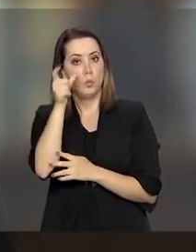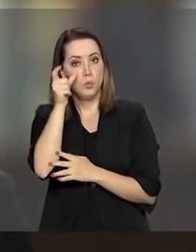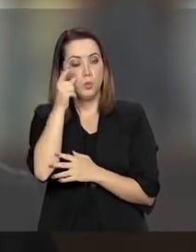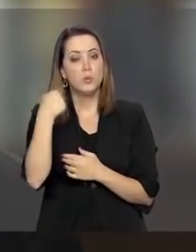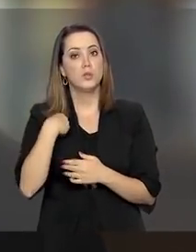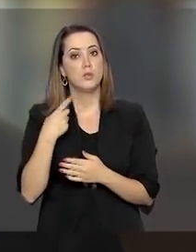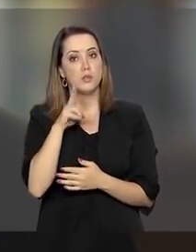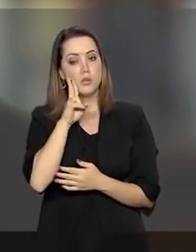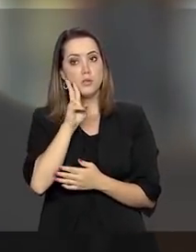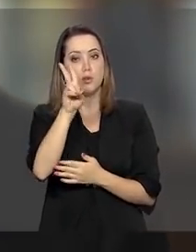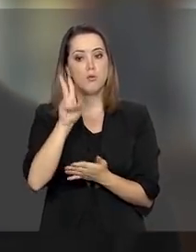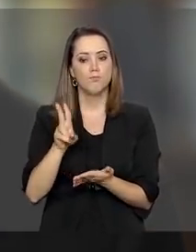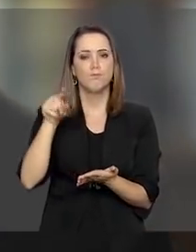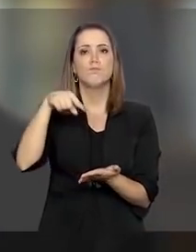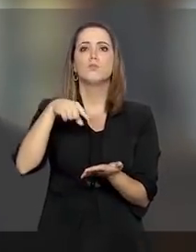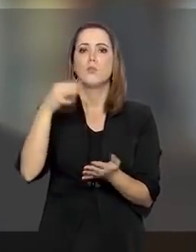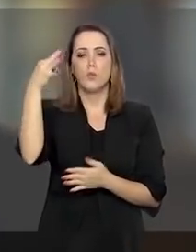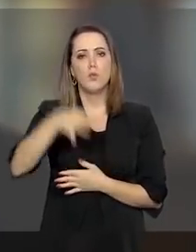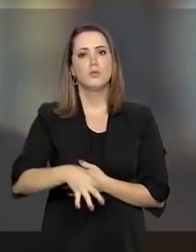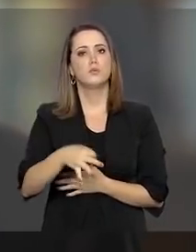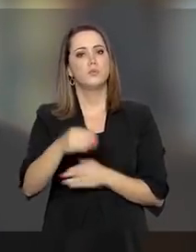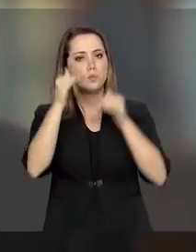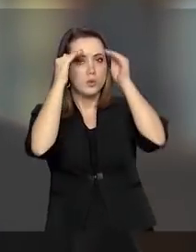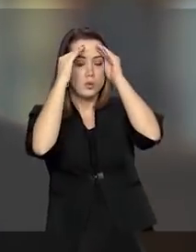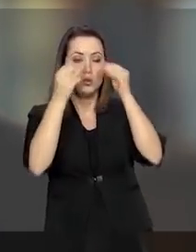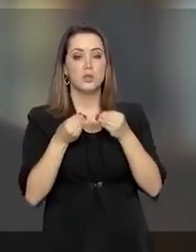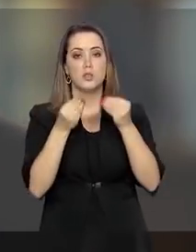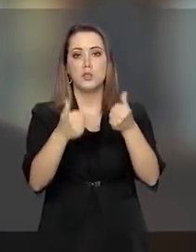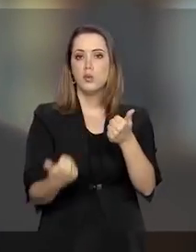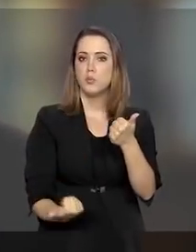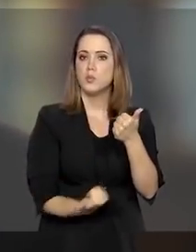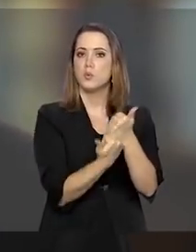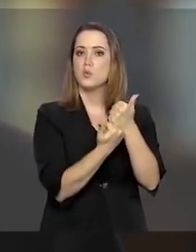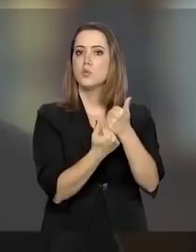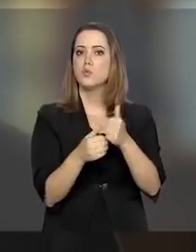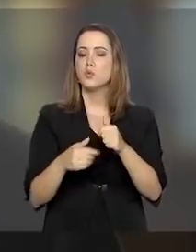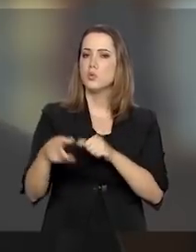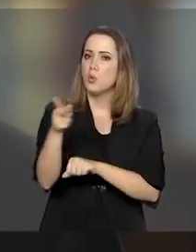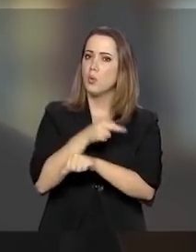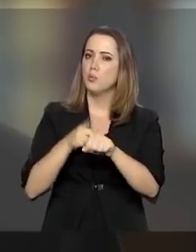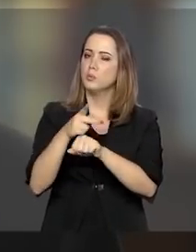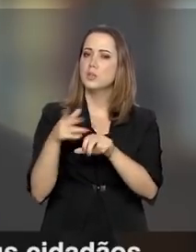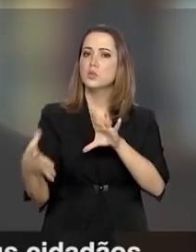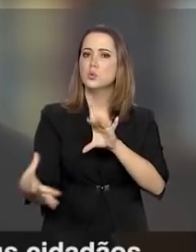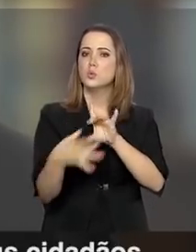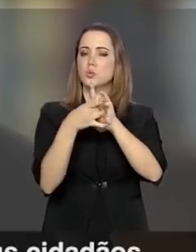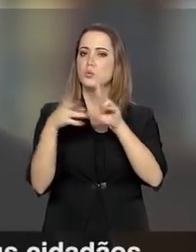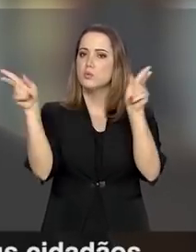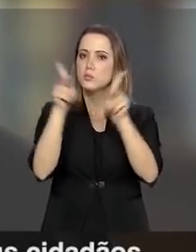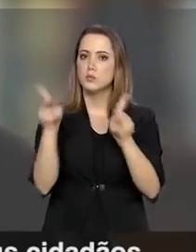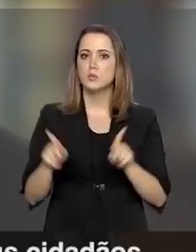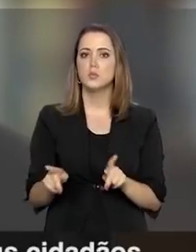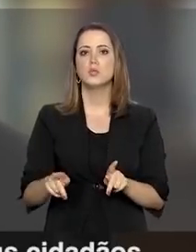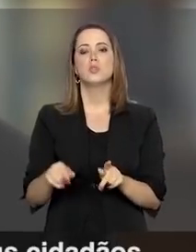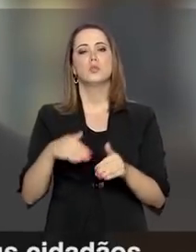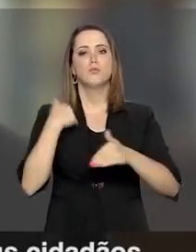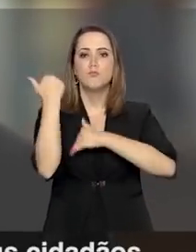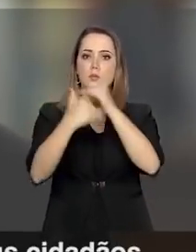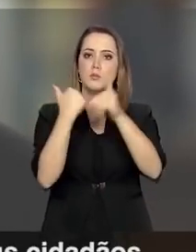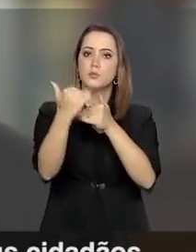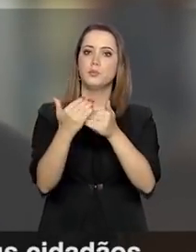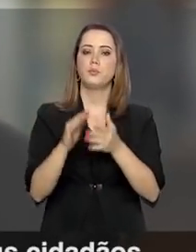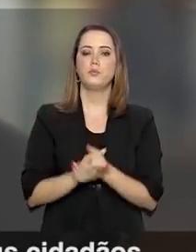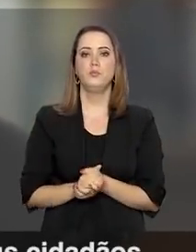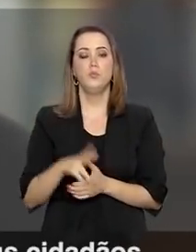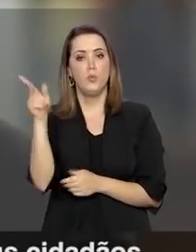e que encaro como questão de honra entregar o meu sucessor um país reconciliado pacificado em ritmo